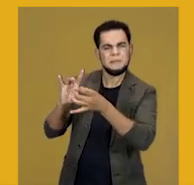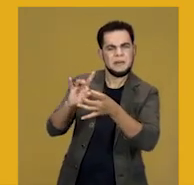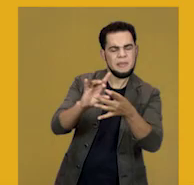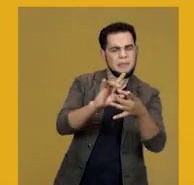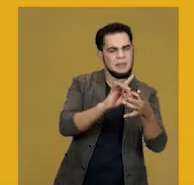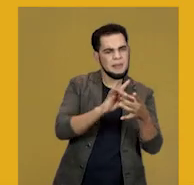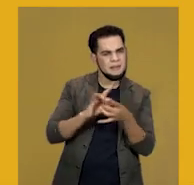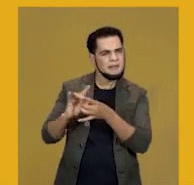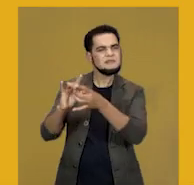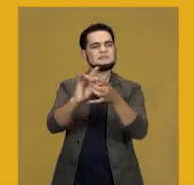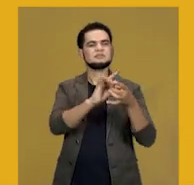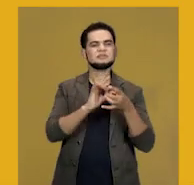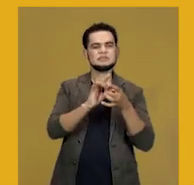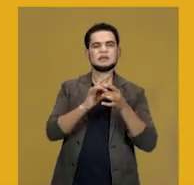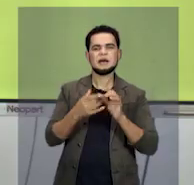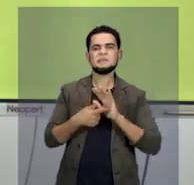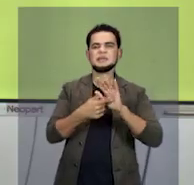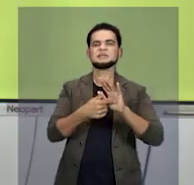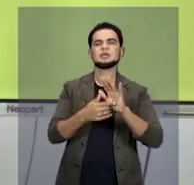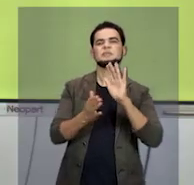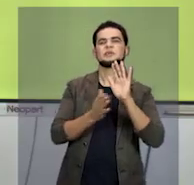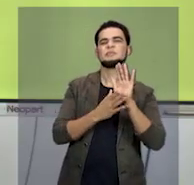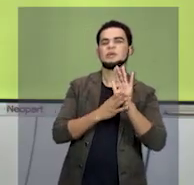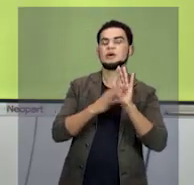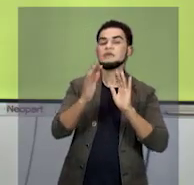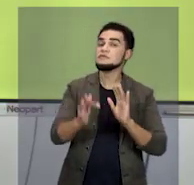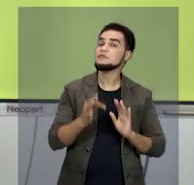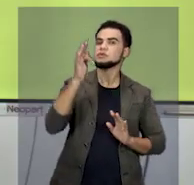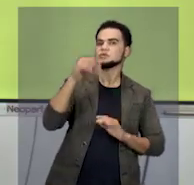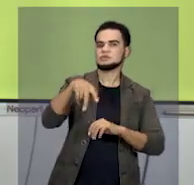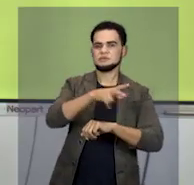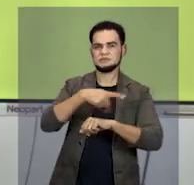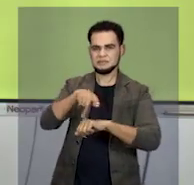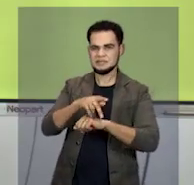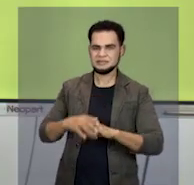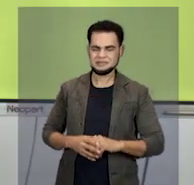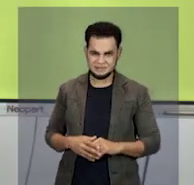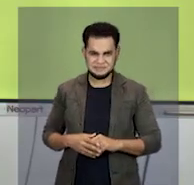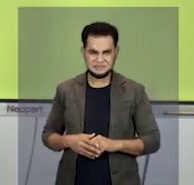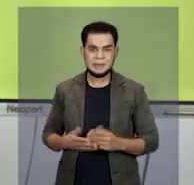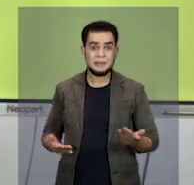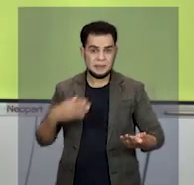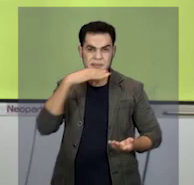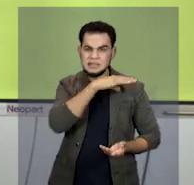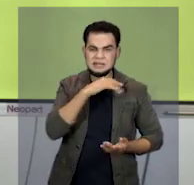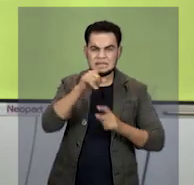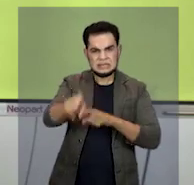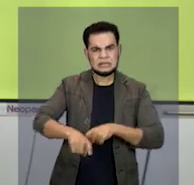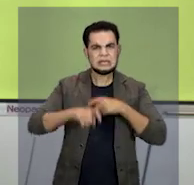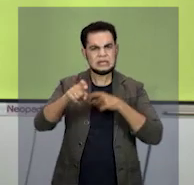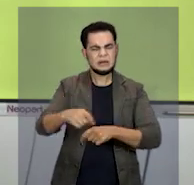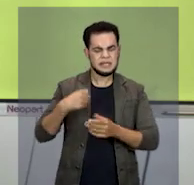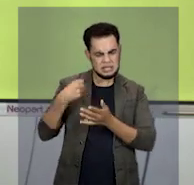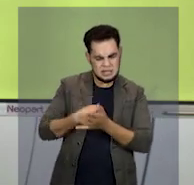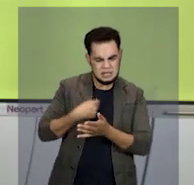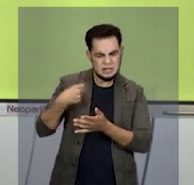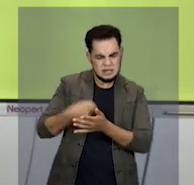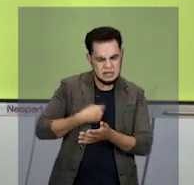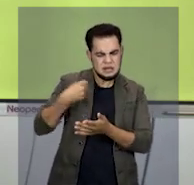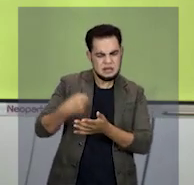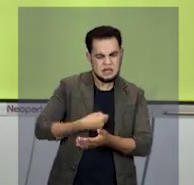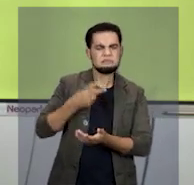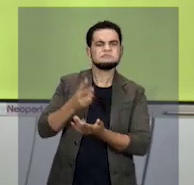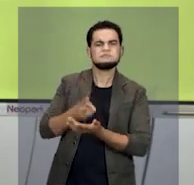apresentando propostas para o futuro do país. Então, olha para você ver, né, a luta do campo ela é constante, ou seja,